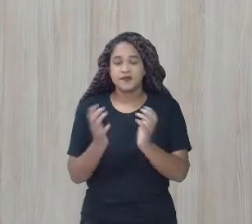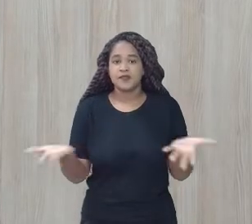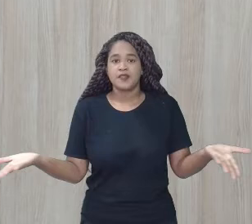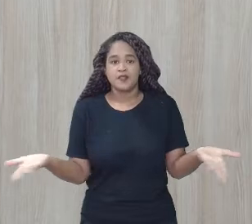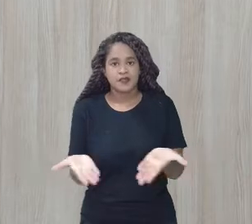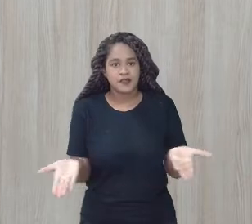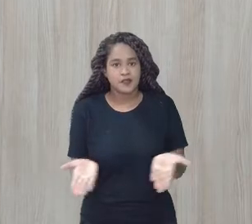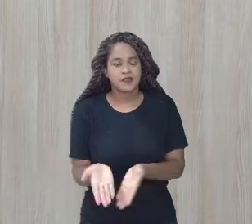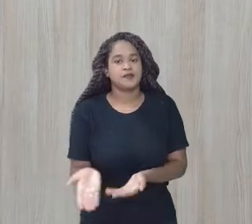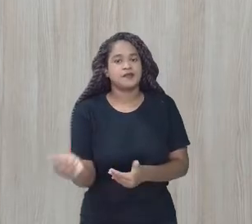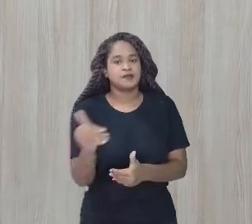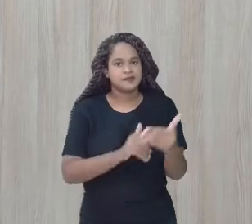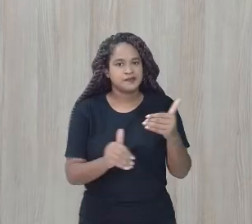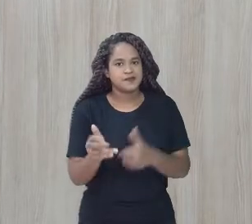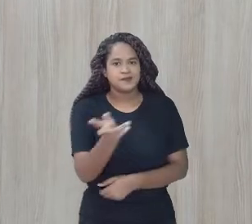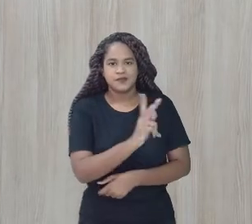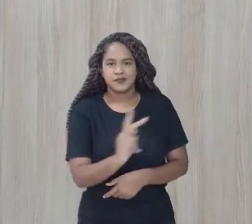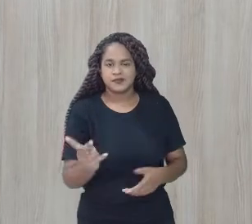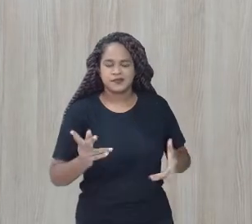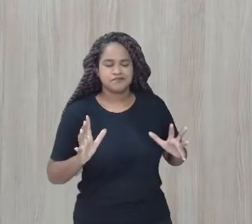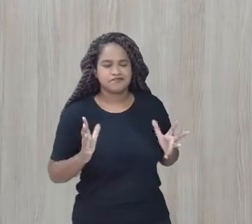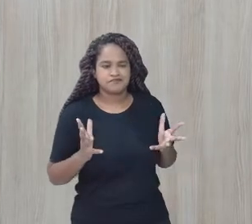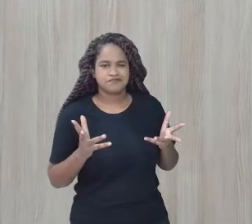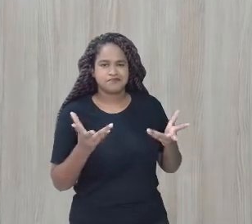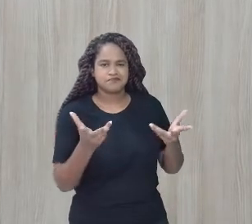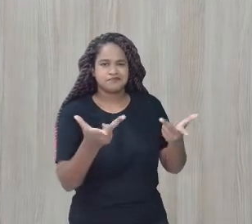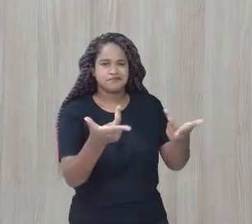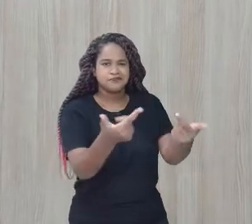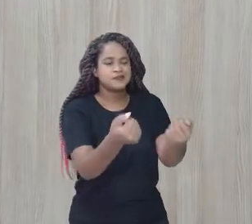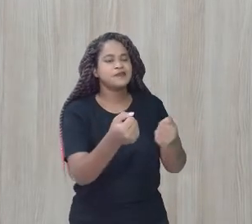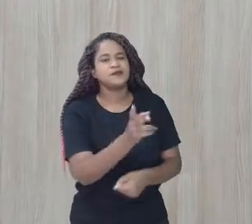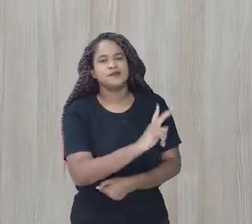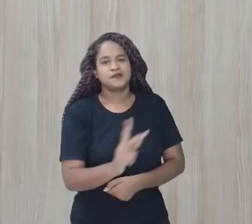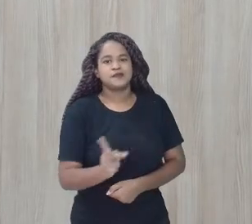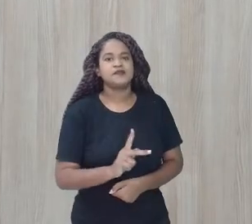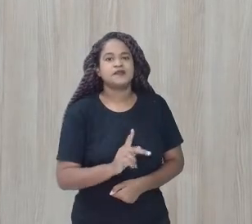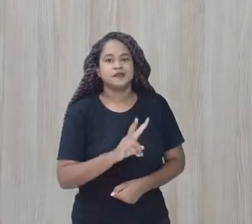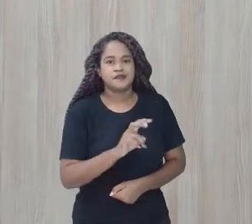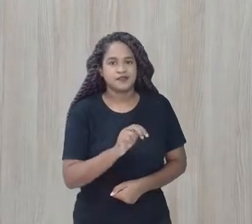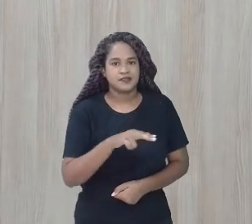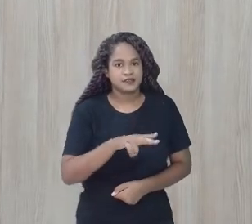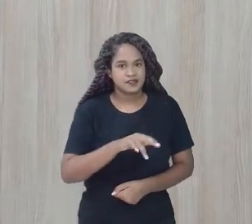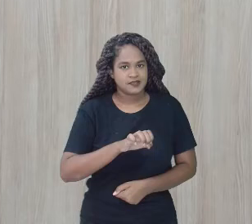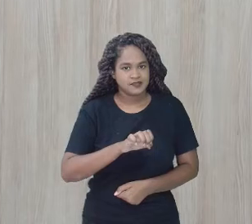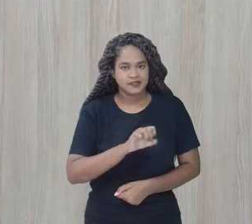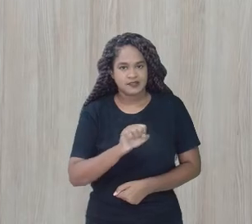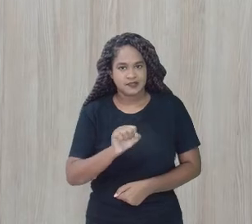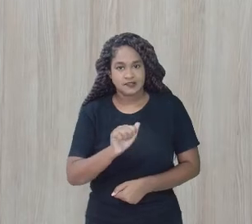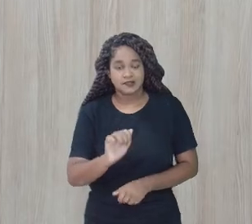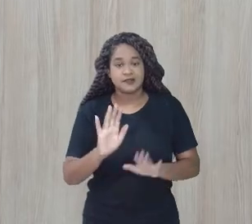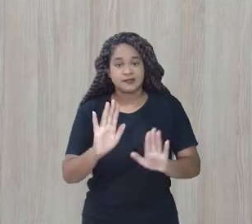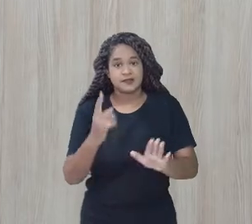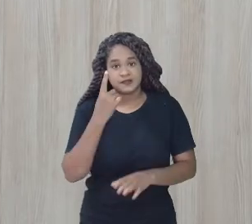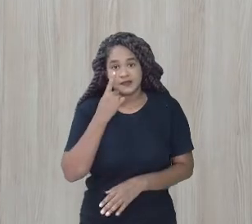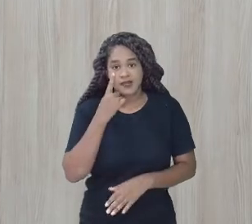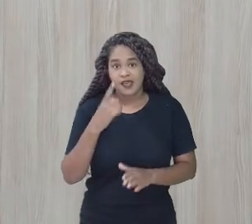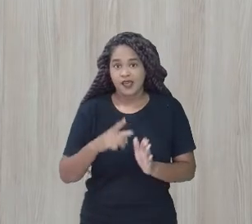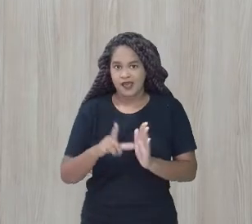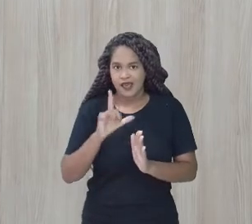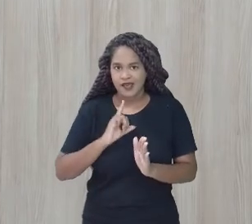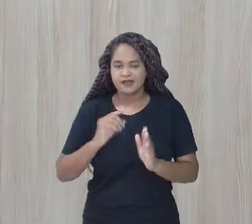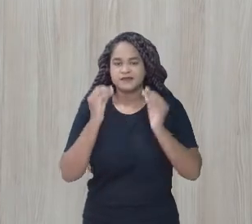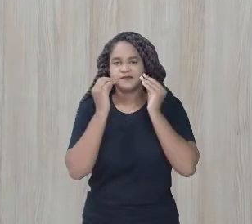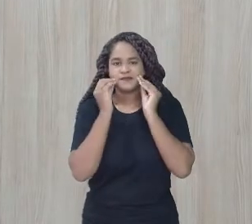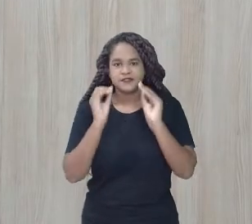participação da professora belíssima, do coração, a professora Vanessa. Antes que eu me esqueça, um cheiro para a Dona Maria das